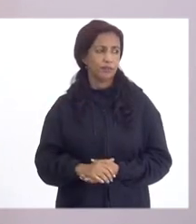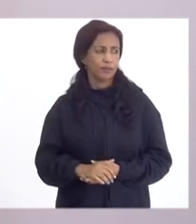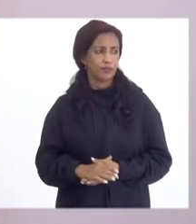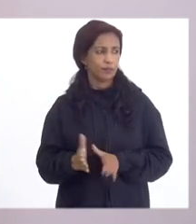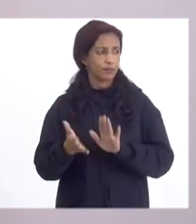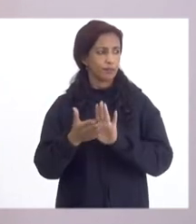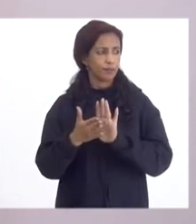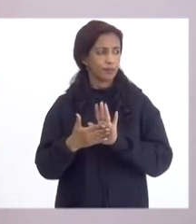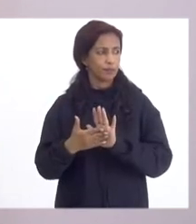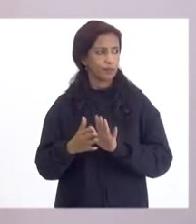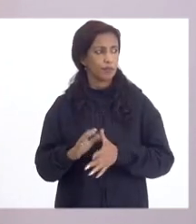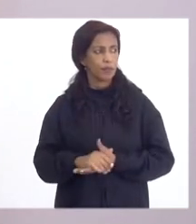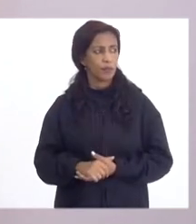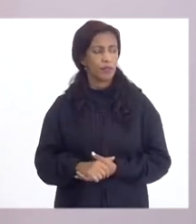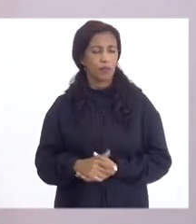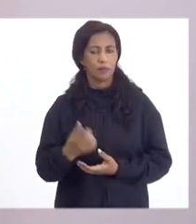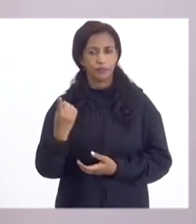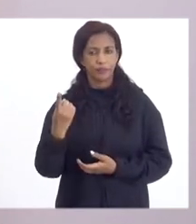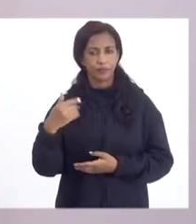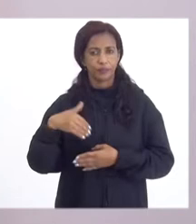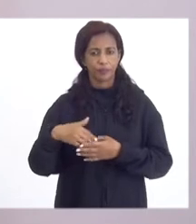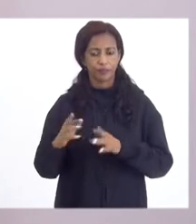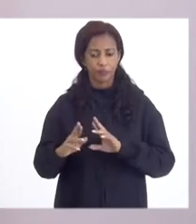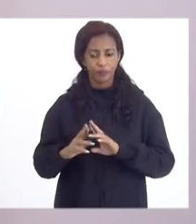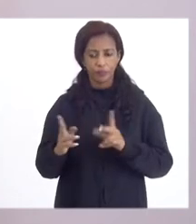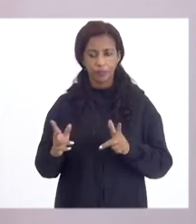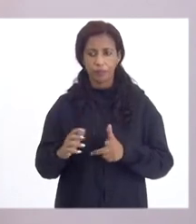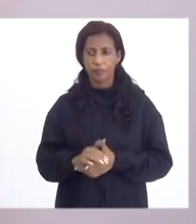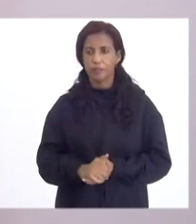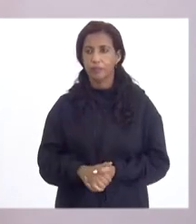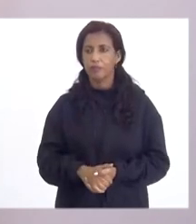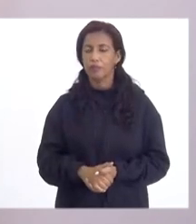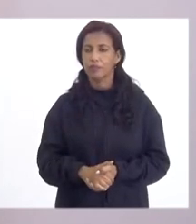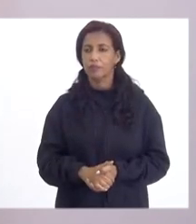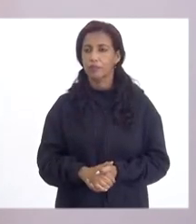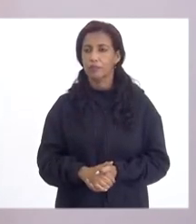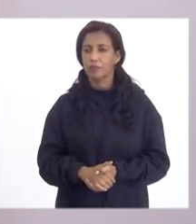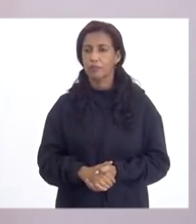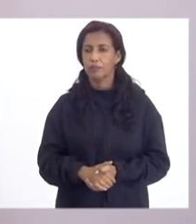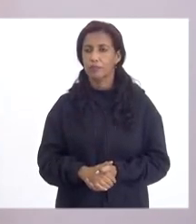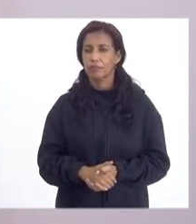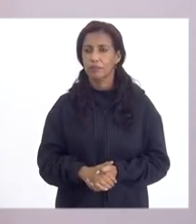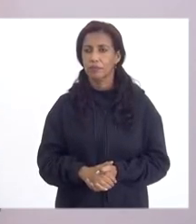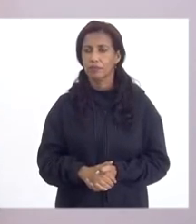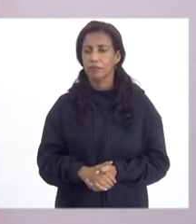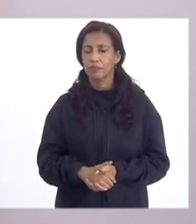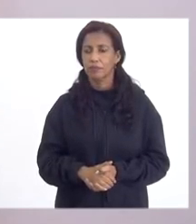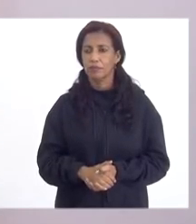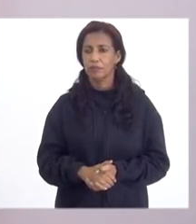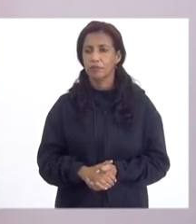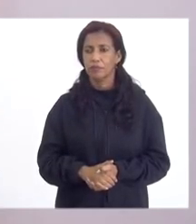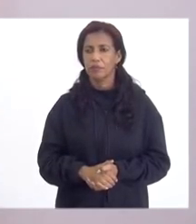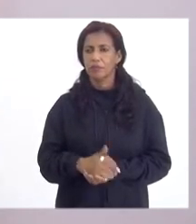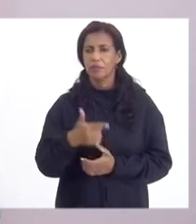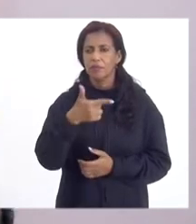Parecer pela juridicidade, um voto divergente. Mas... 21 da pauta. Tá, Luiz Paulo, quer? É o 21? Não,